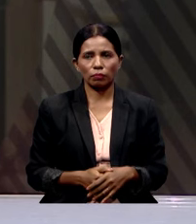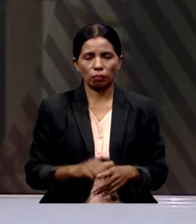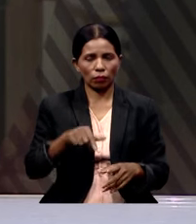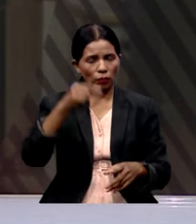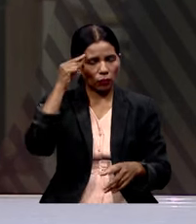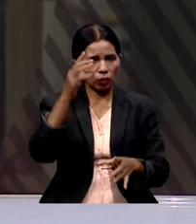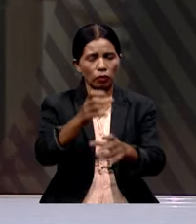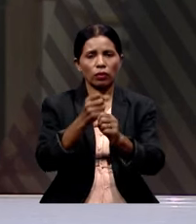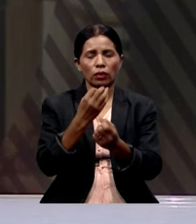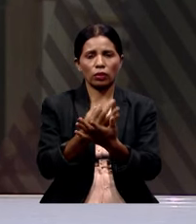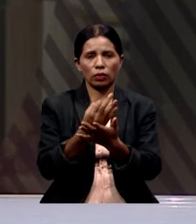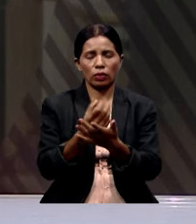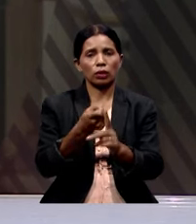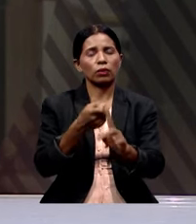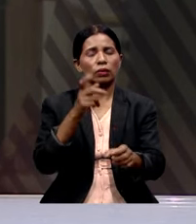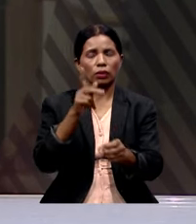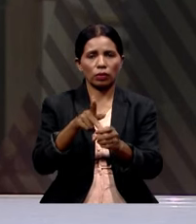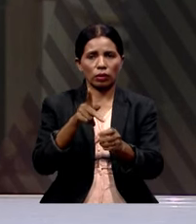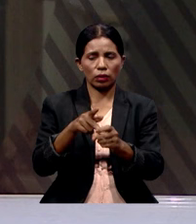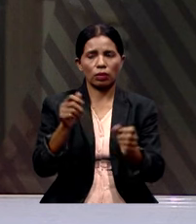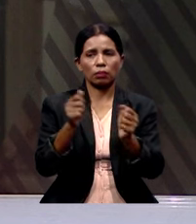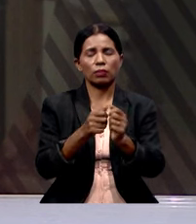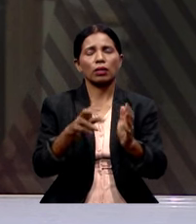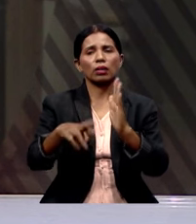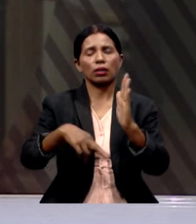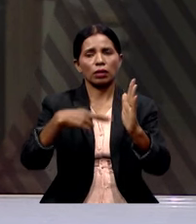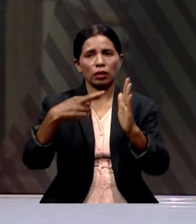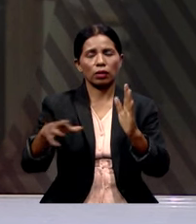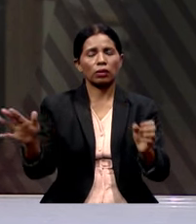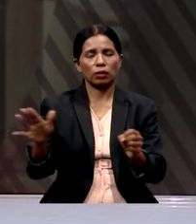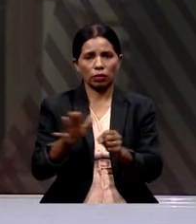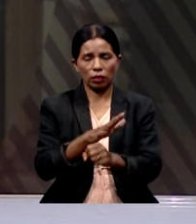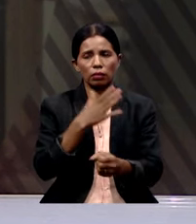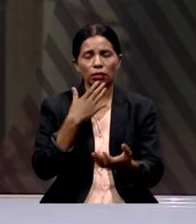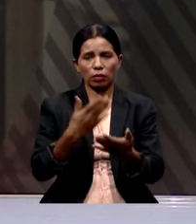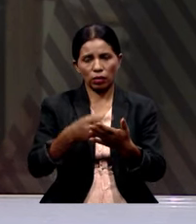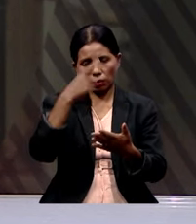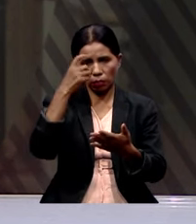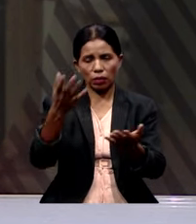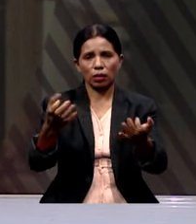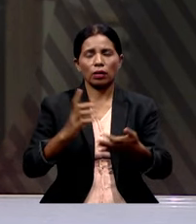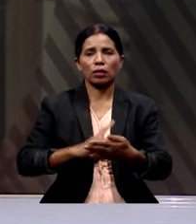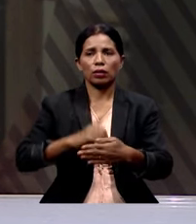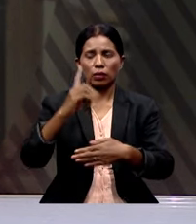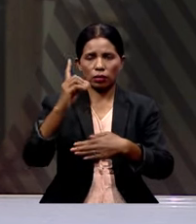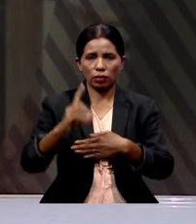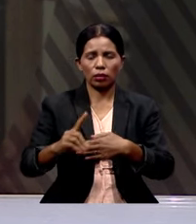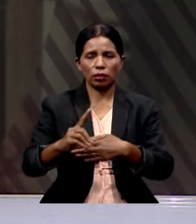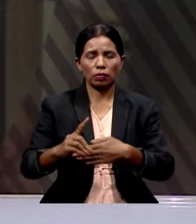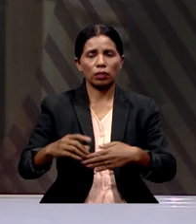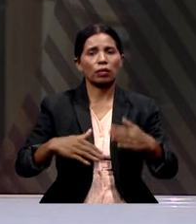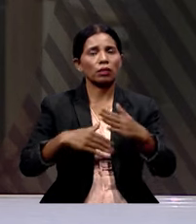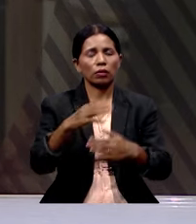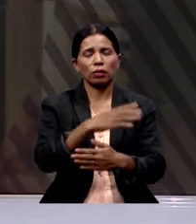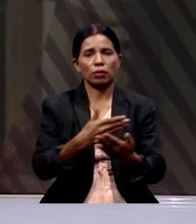governo votou hoje o Fundo Petrolífero Liu Regras de Rendimento Sustentável Estimado, também a cara que desenvolve o setor produtivo